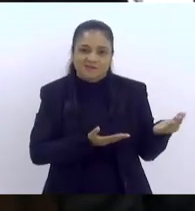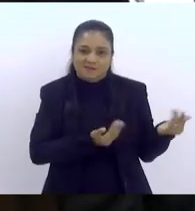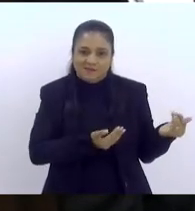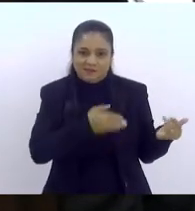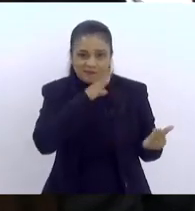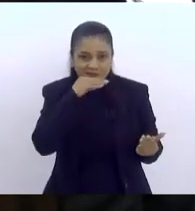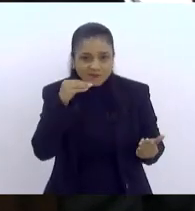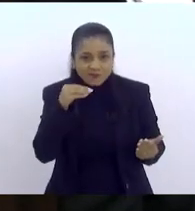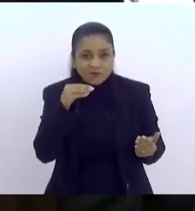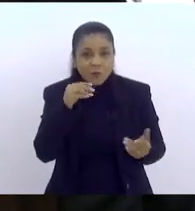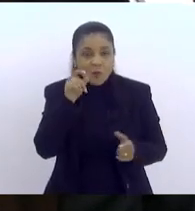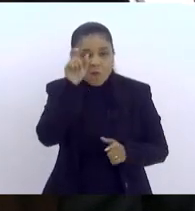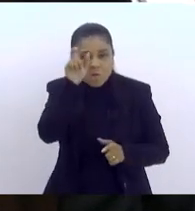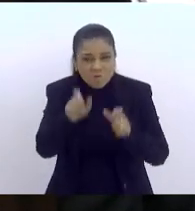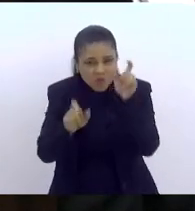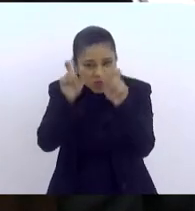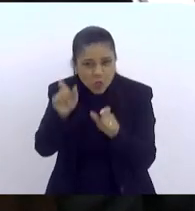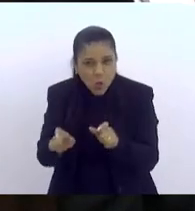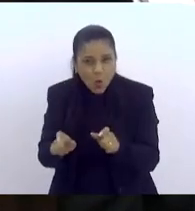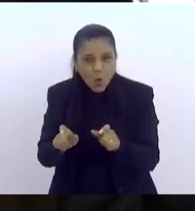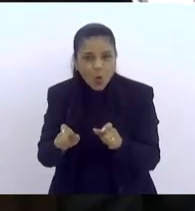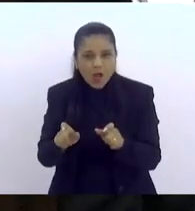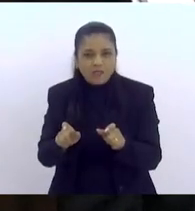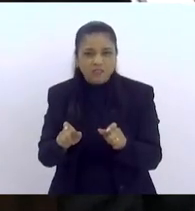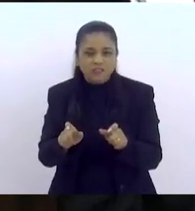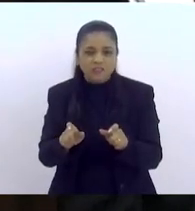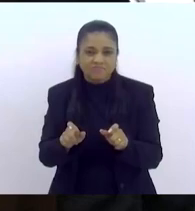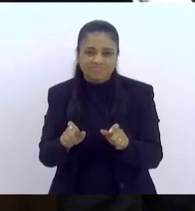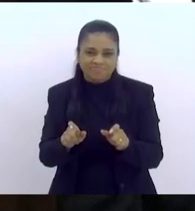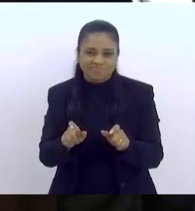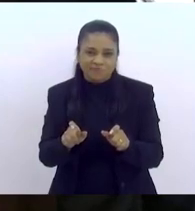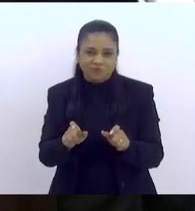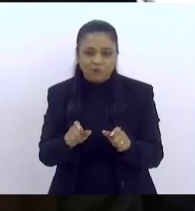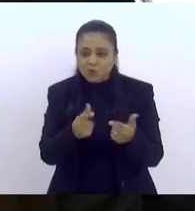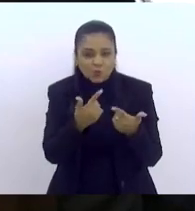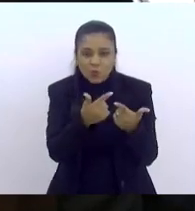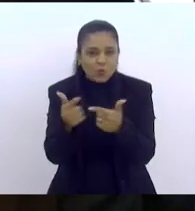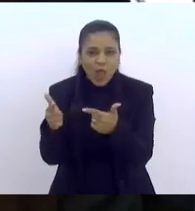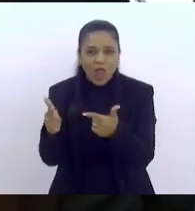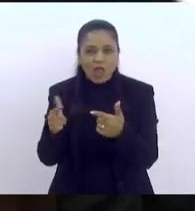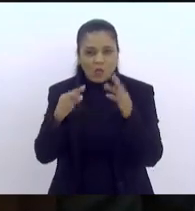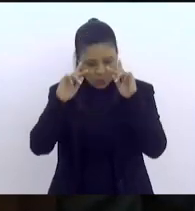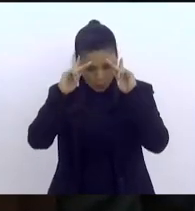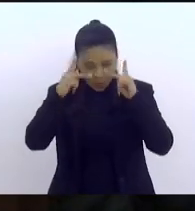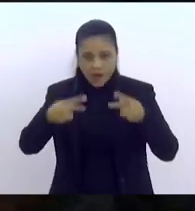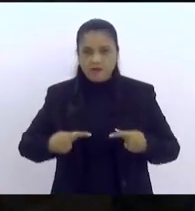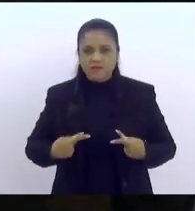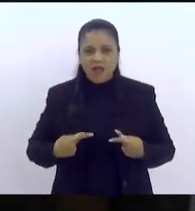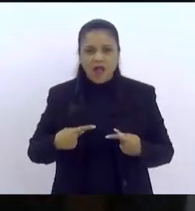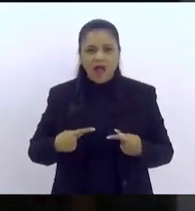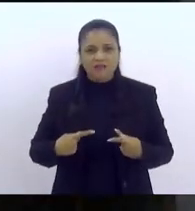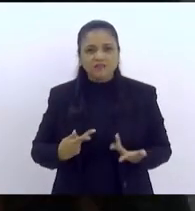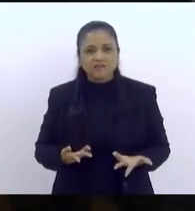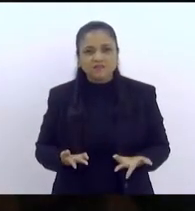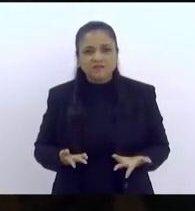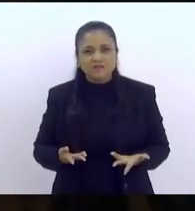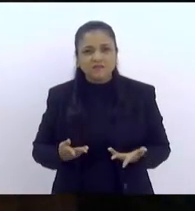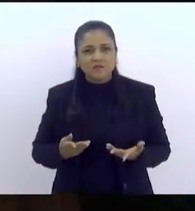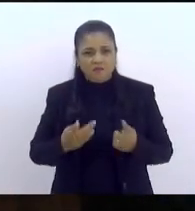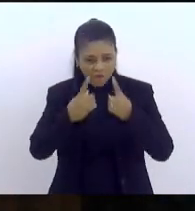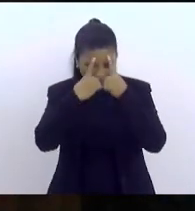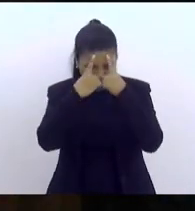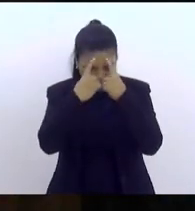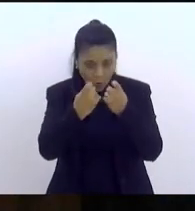pessoas com ato de humanidade. Eu acho que nem existe humanidade dentro delas, essa é que é a grande verdade. Porque você praticar